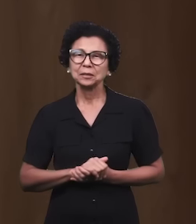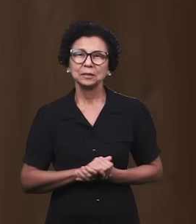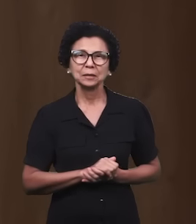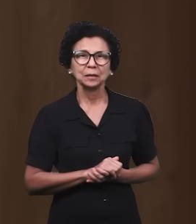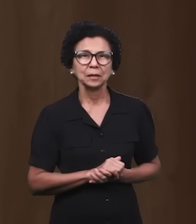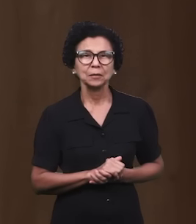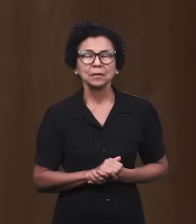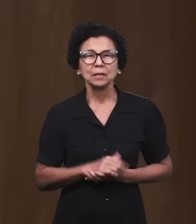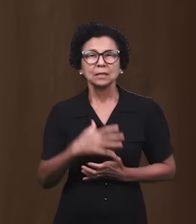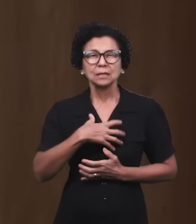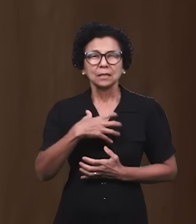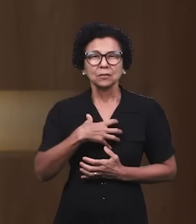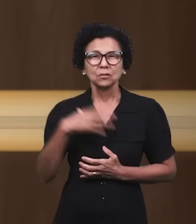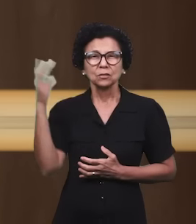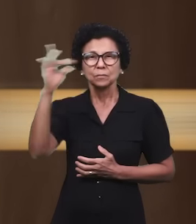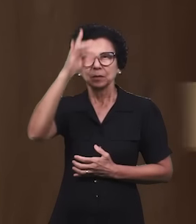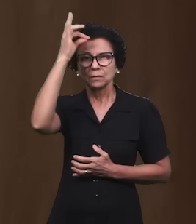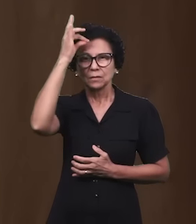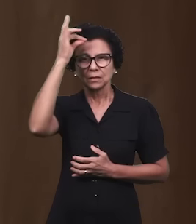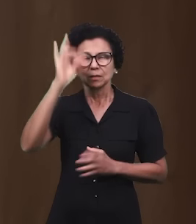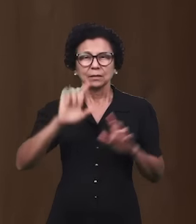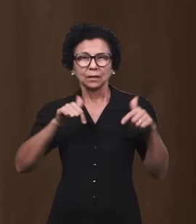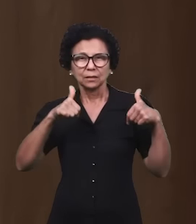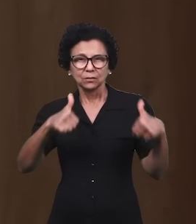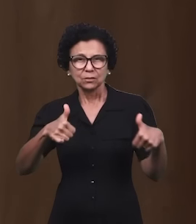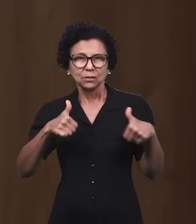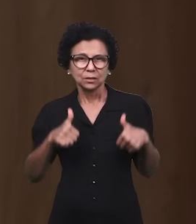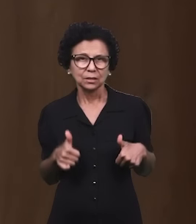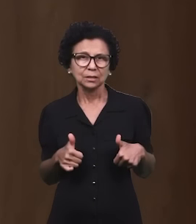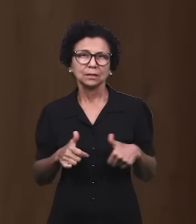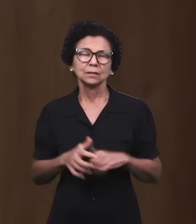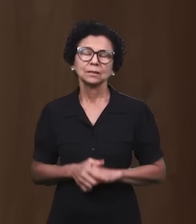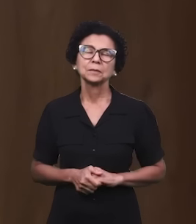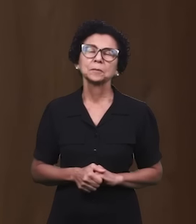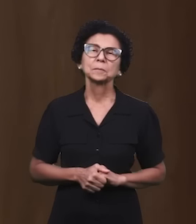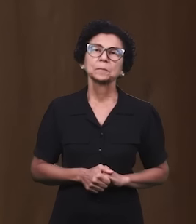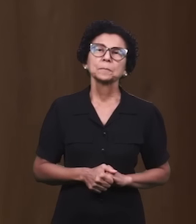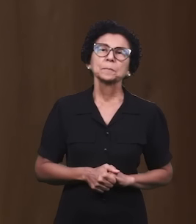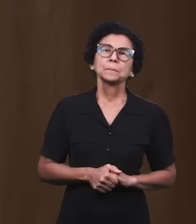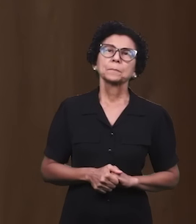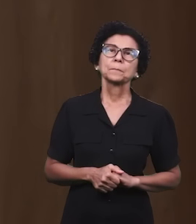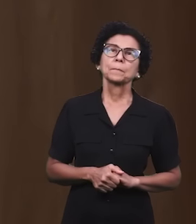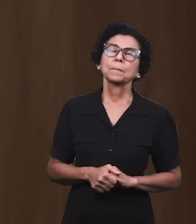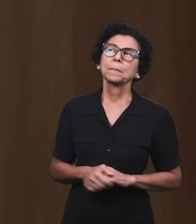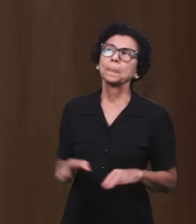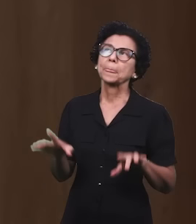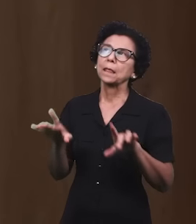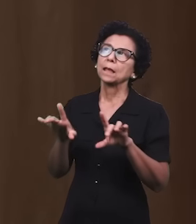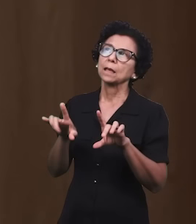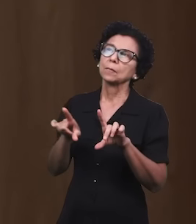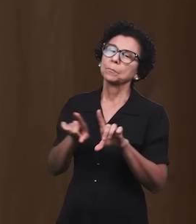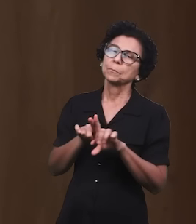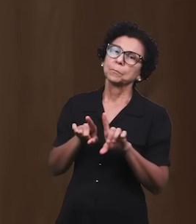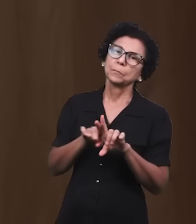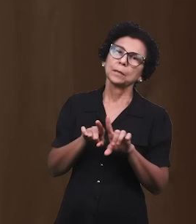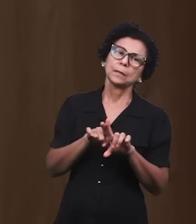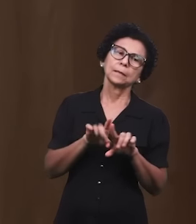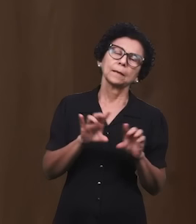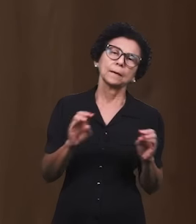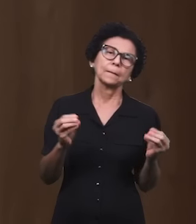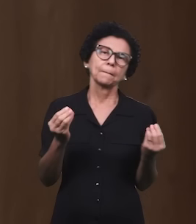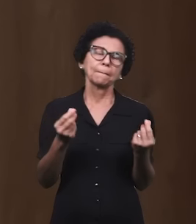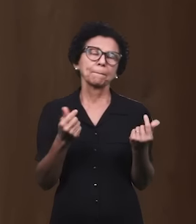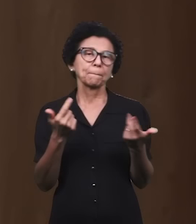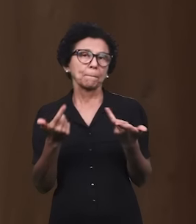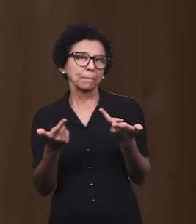vinho. E aquele outro detalhe que tem nisso é que quando se